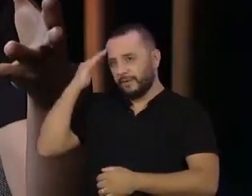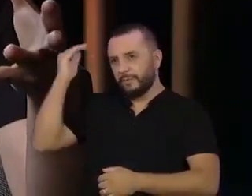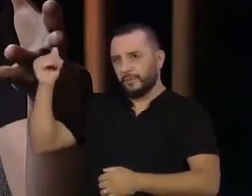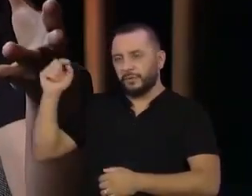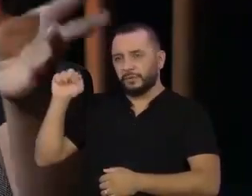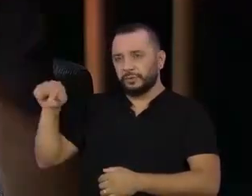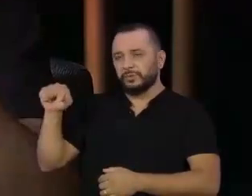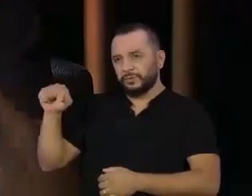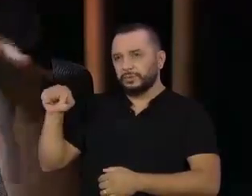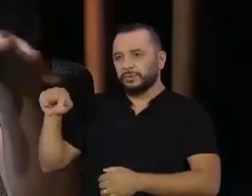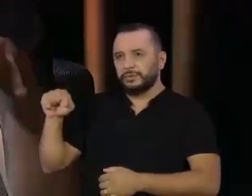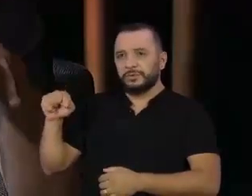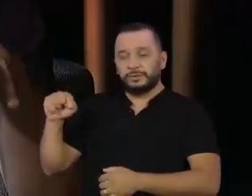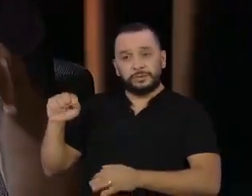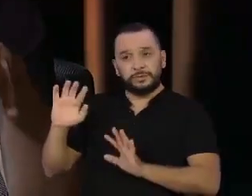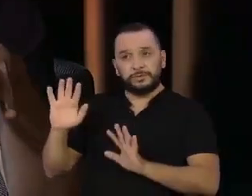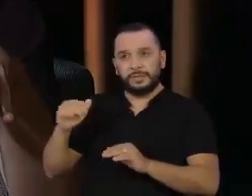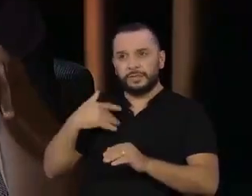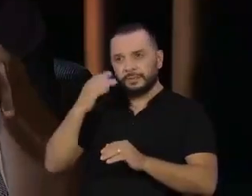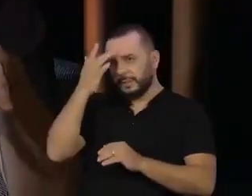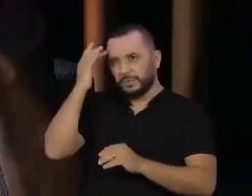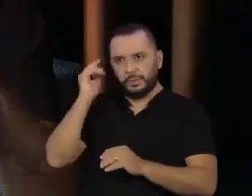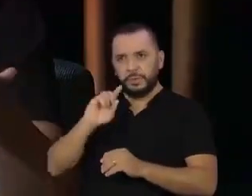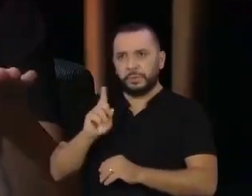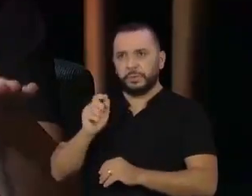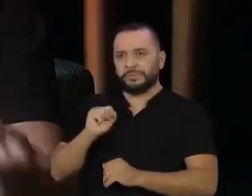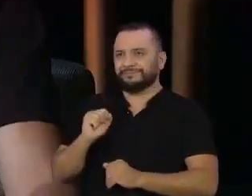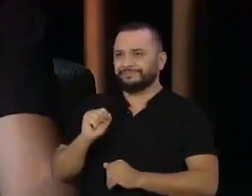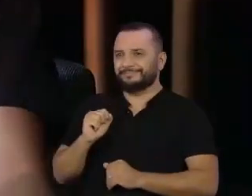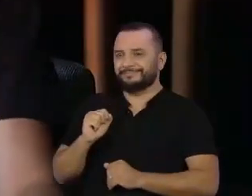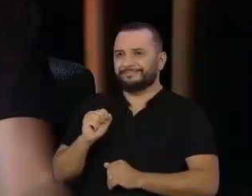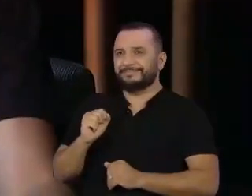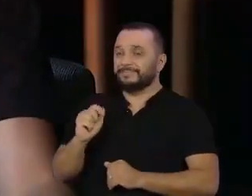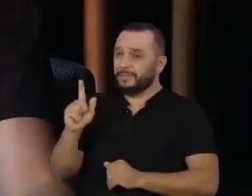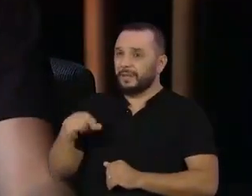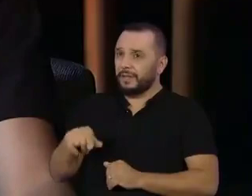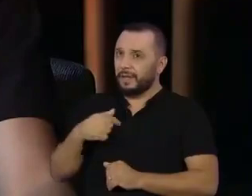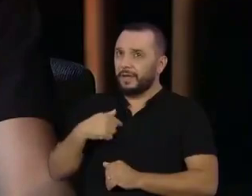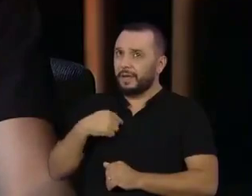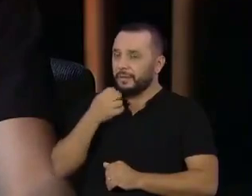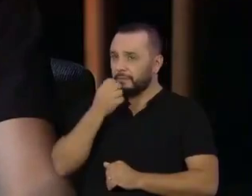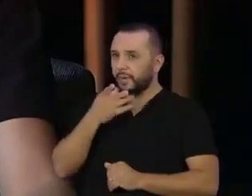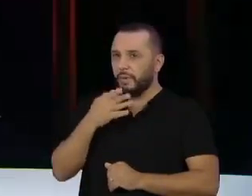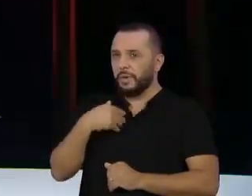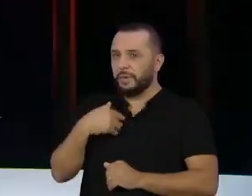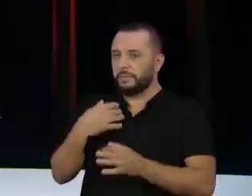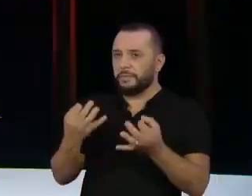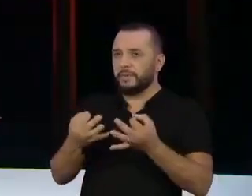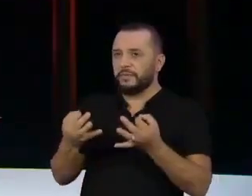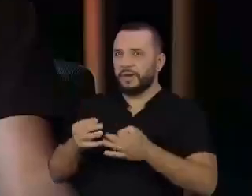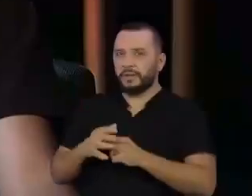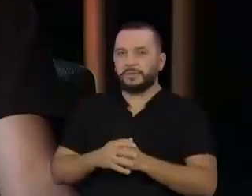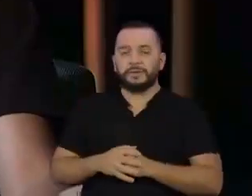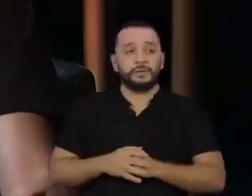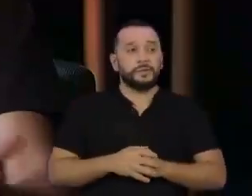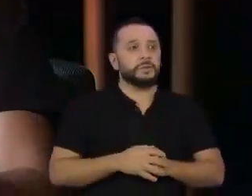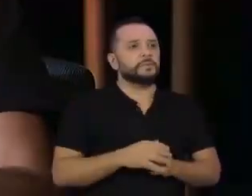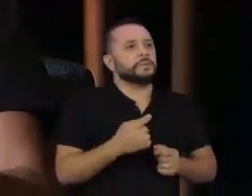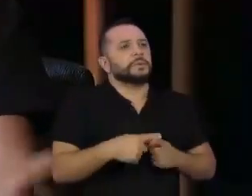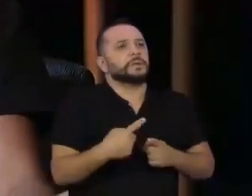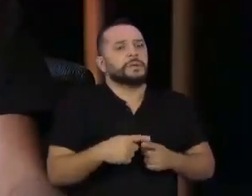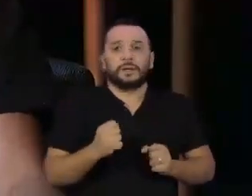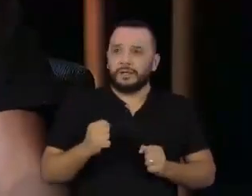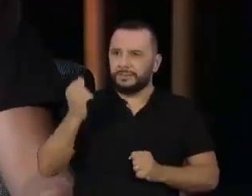ficou conhecido e Popular as pessoas que faz no shopping escura nem tanto eu acho que esse é o lugar ideal para estar mas todo mundo que a partir do momento